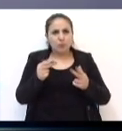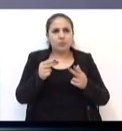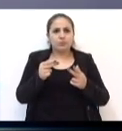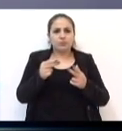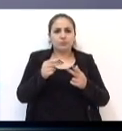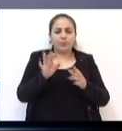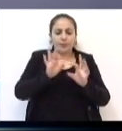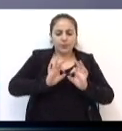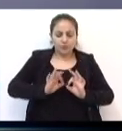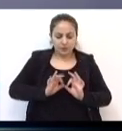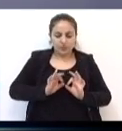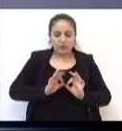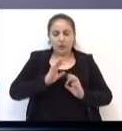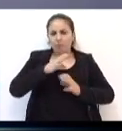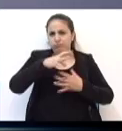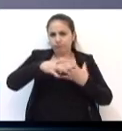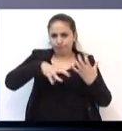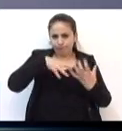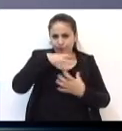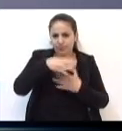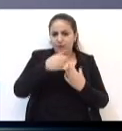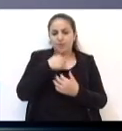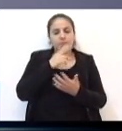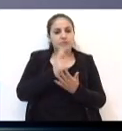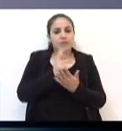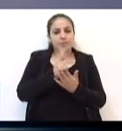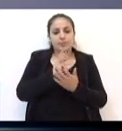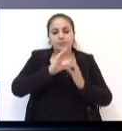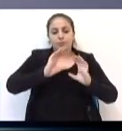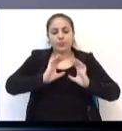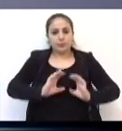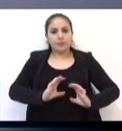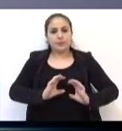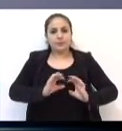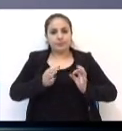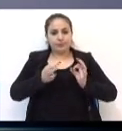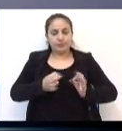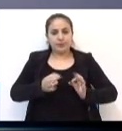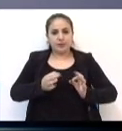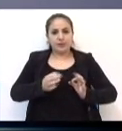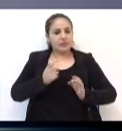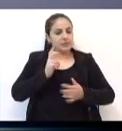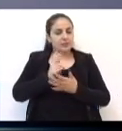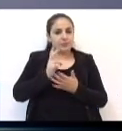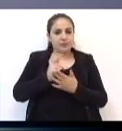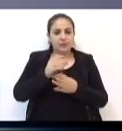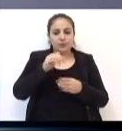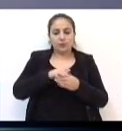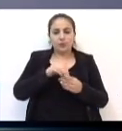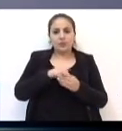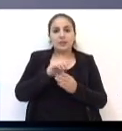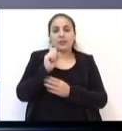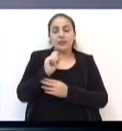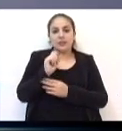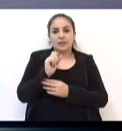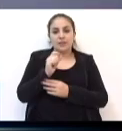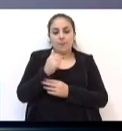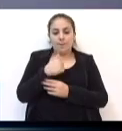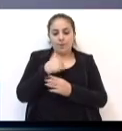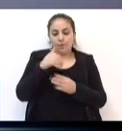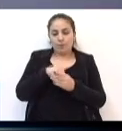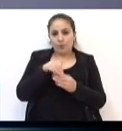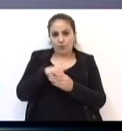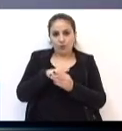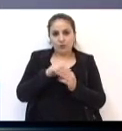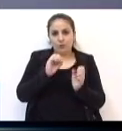algum projeto polêmico, eu sempre tive posição e sempre votei com que o meu